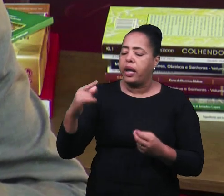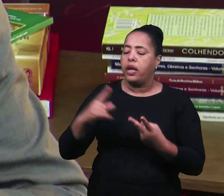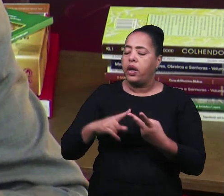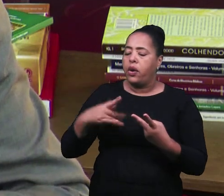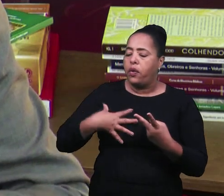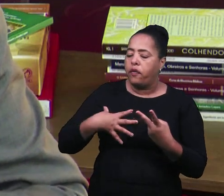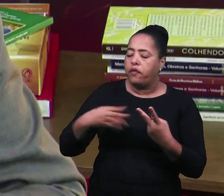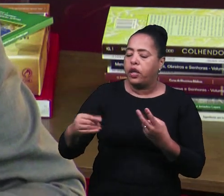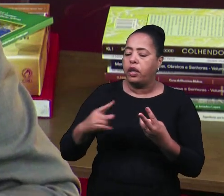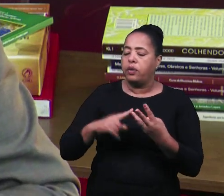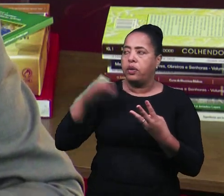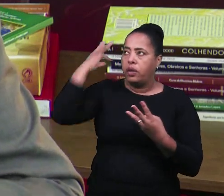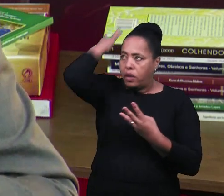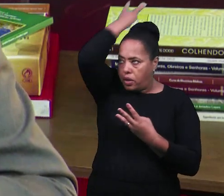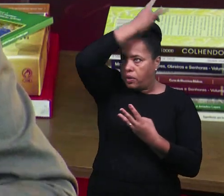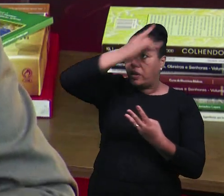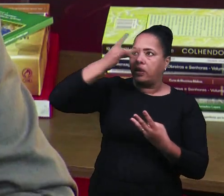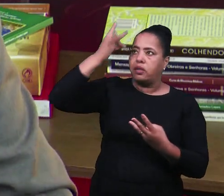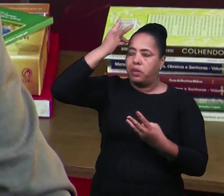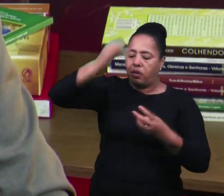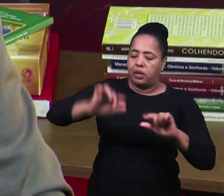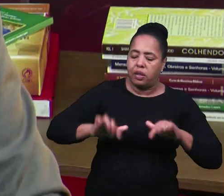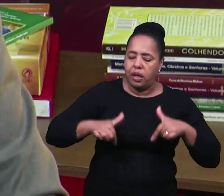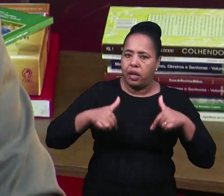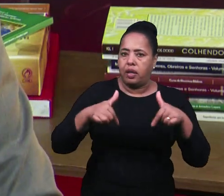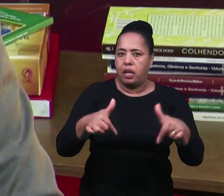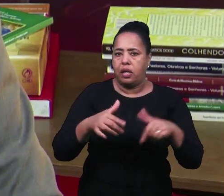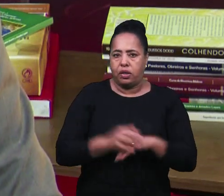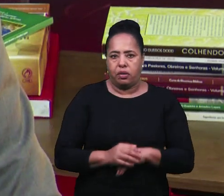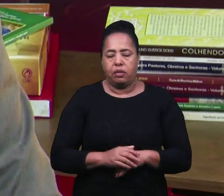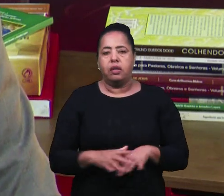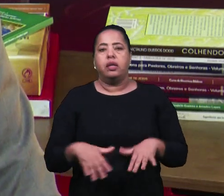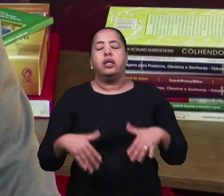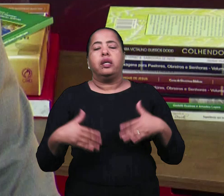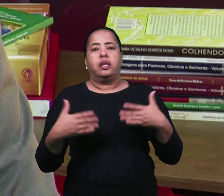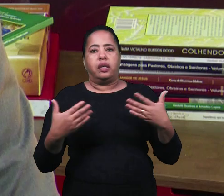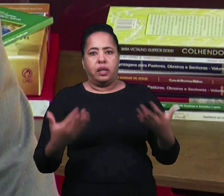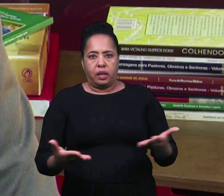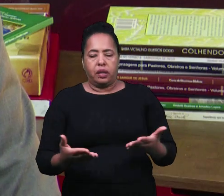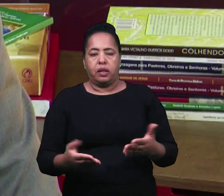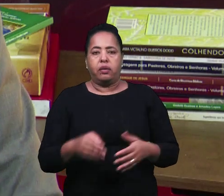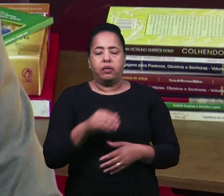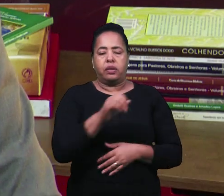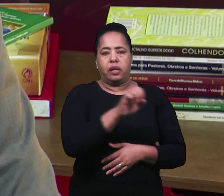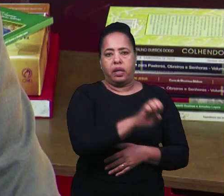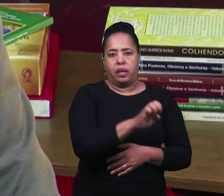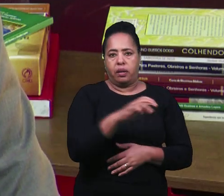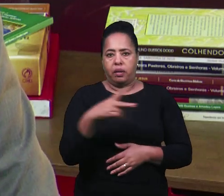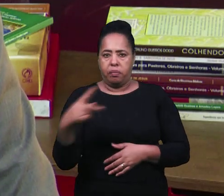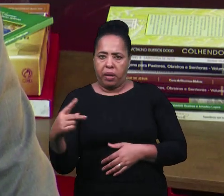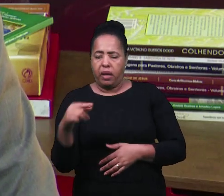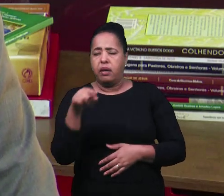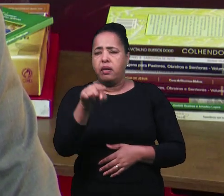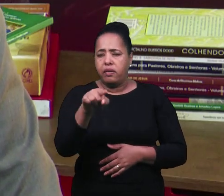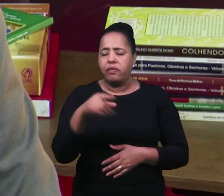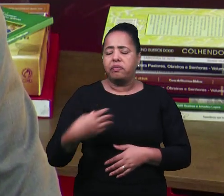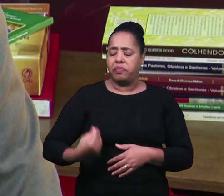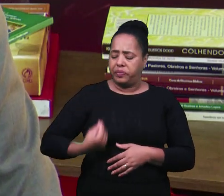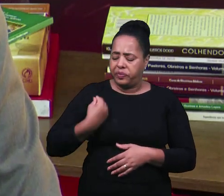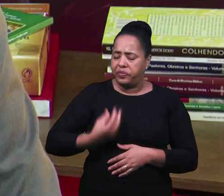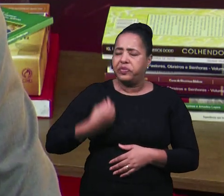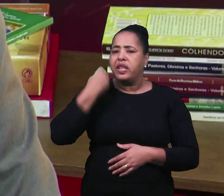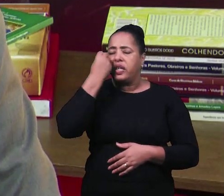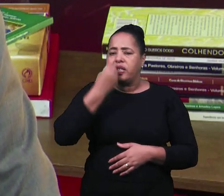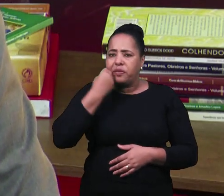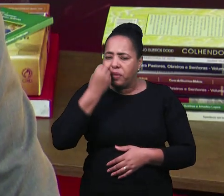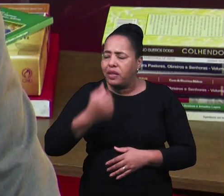Filho, a operação do Espírito Santo. Sim. Então fica para você aqui, neste episódio, viver essa experiência, né? O eis-me